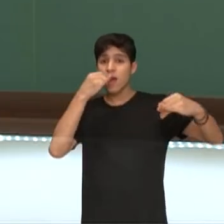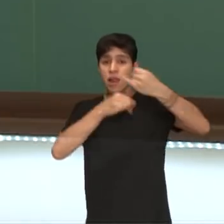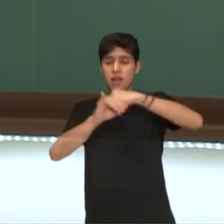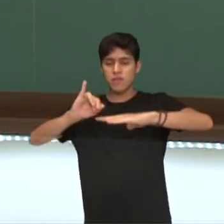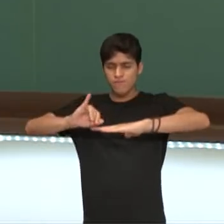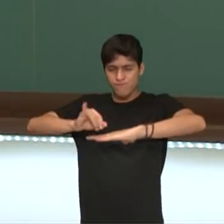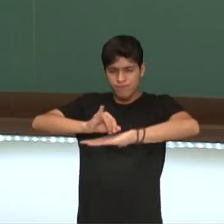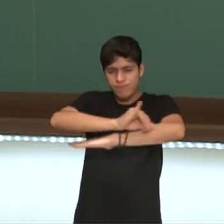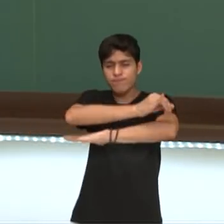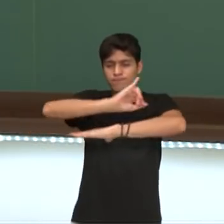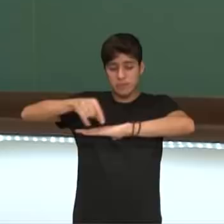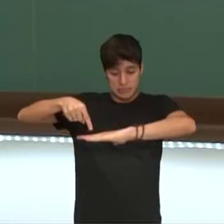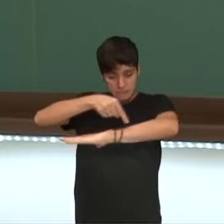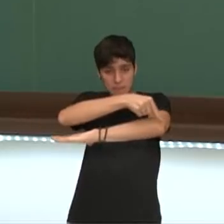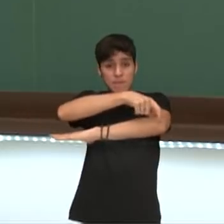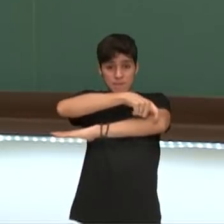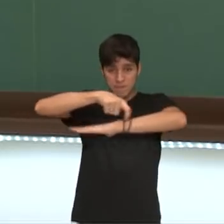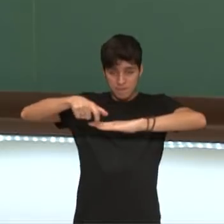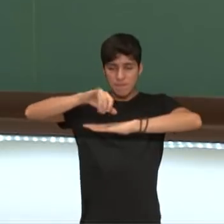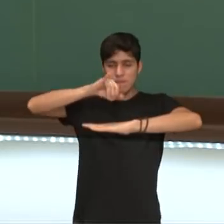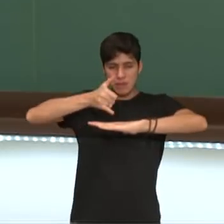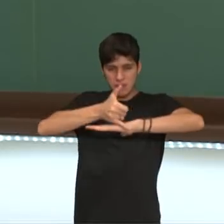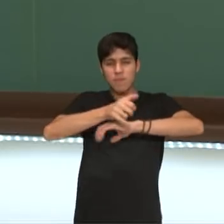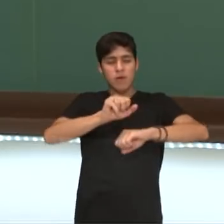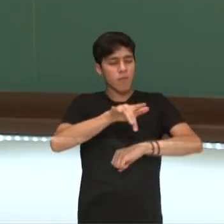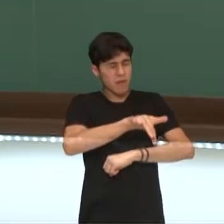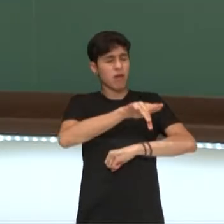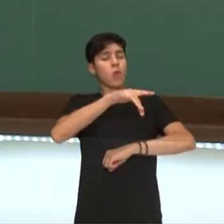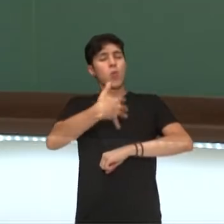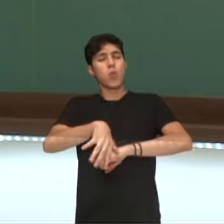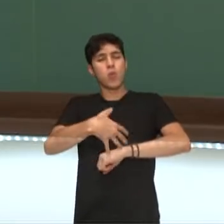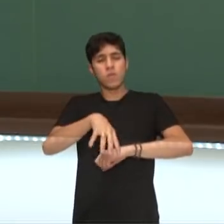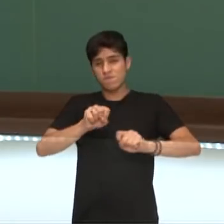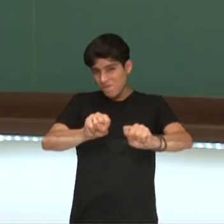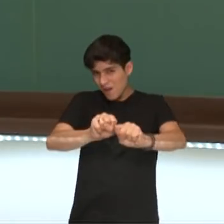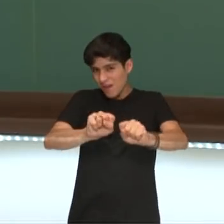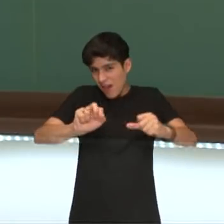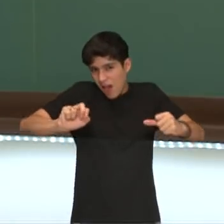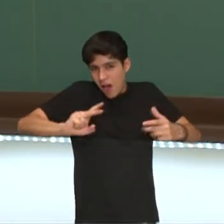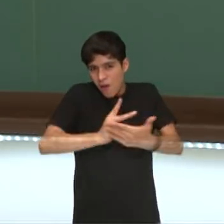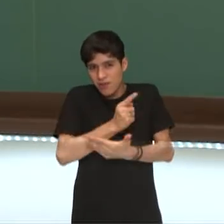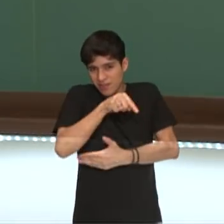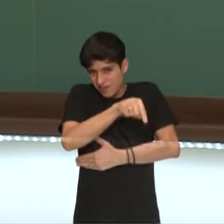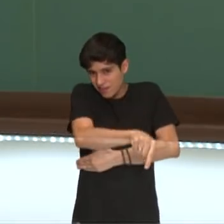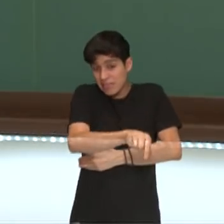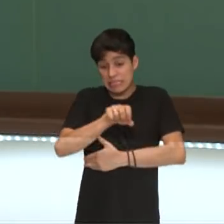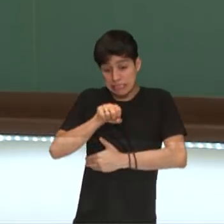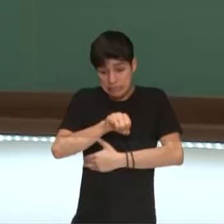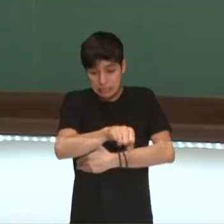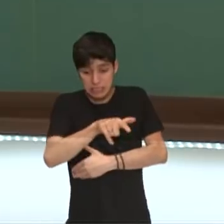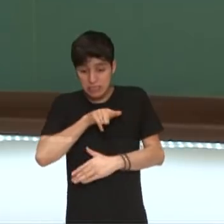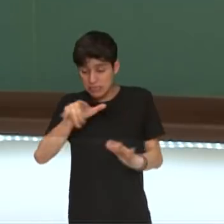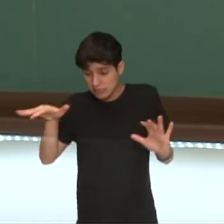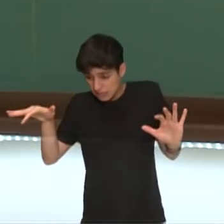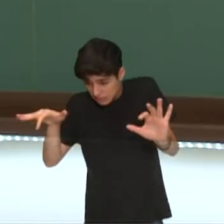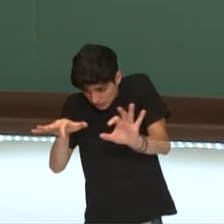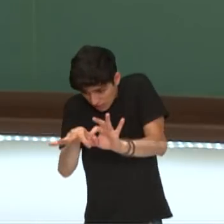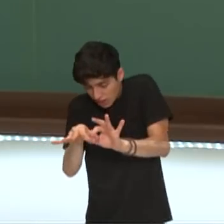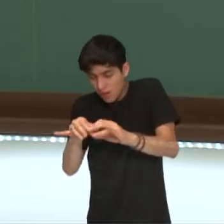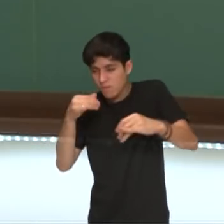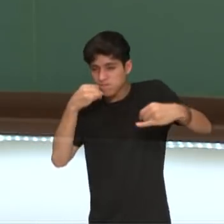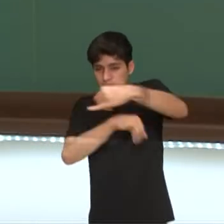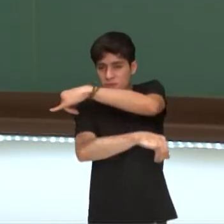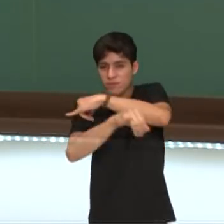ou seja, eles conduzem corrente elétrica. Pode dar choque lá se você encostar lá numa superfície que esteja ligado na corrente elétrica. E